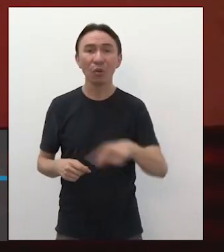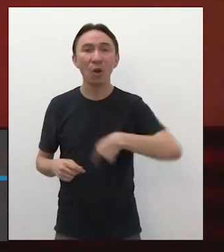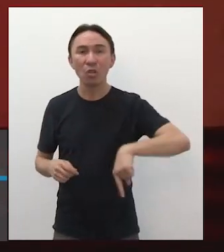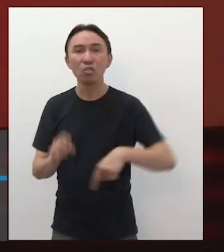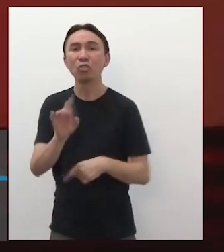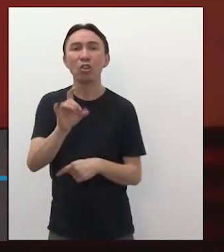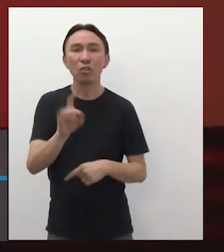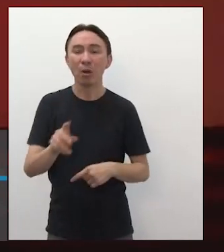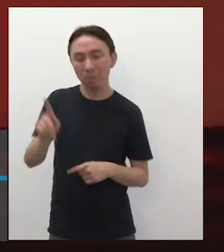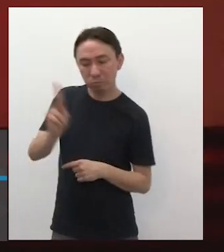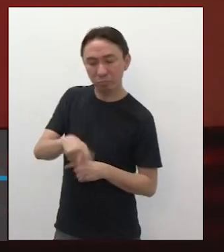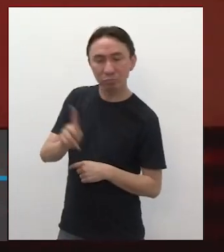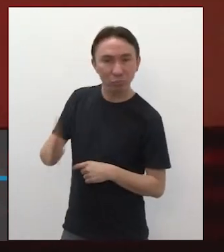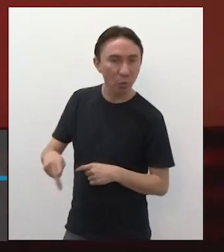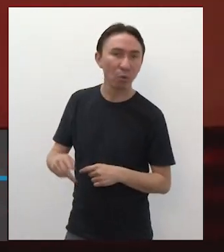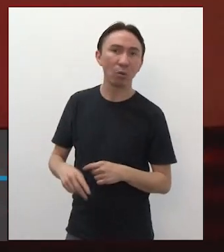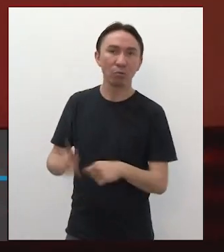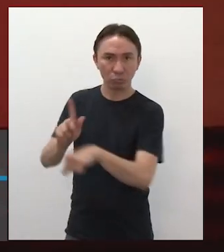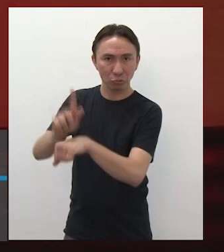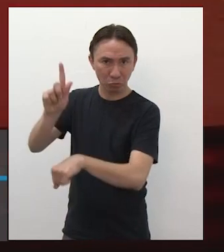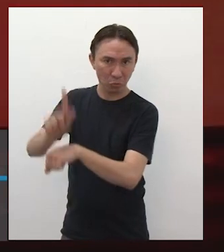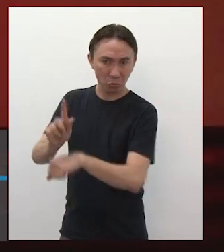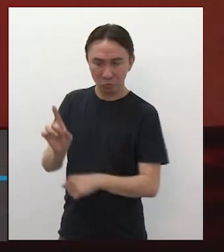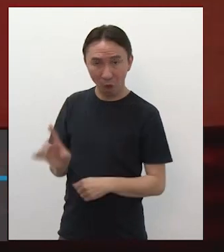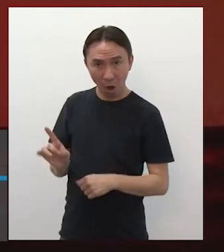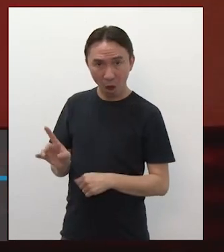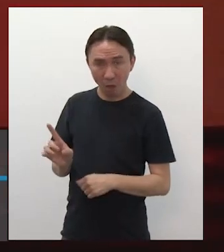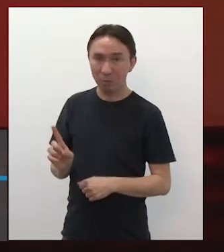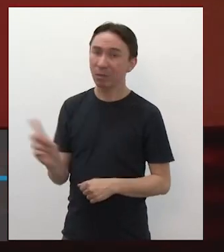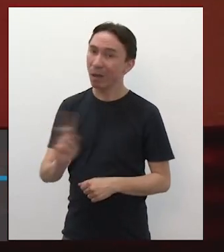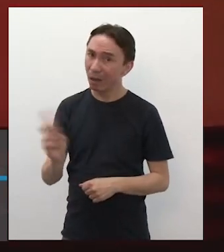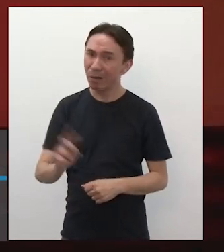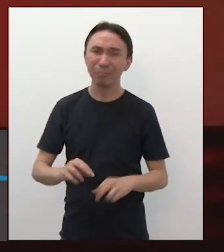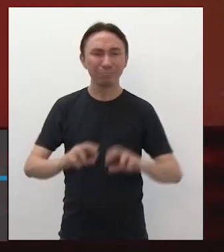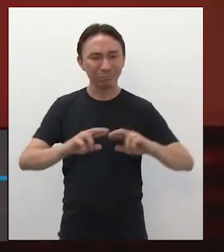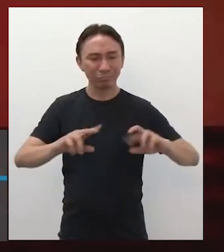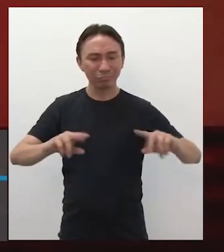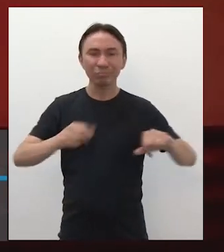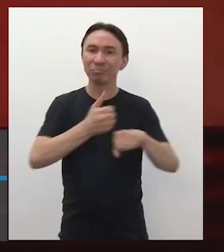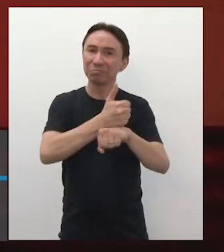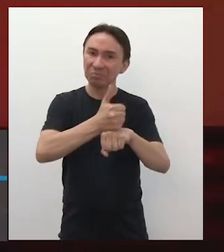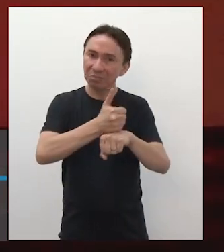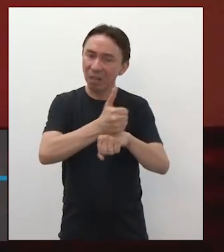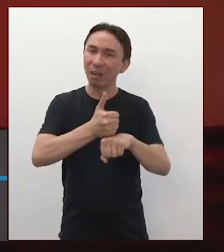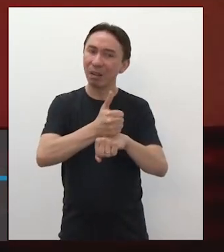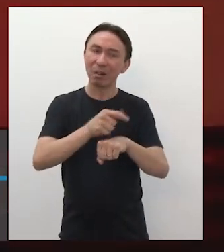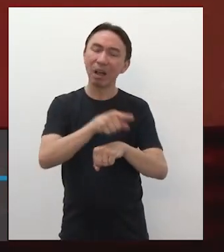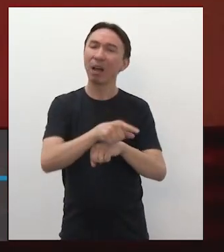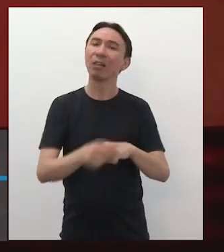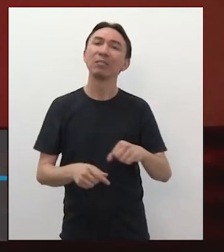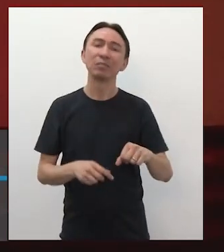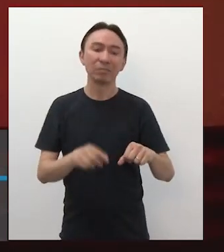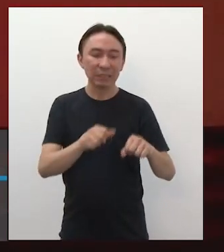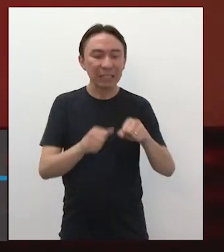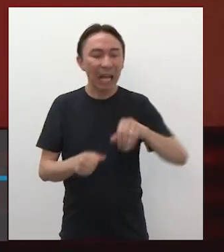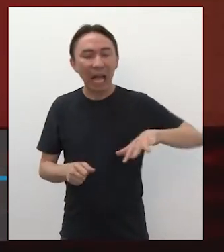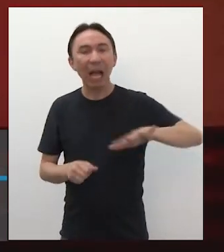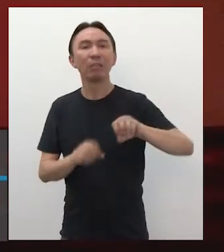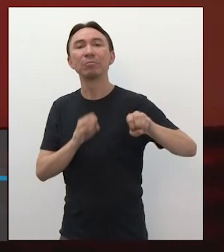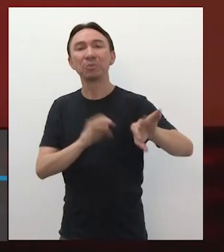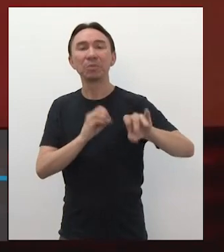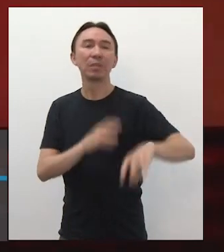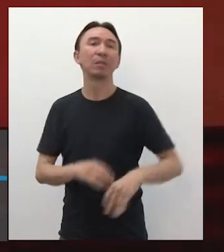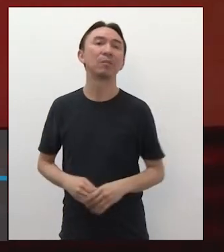gestor, mas para os profissionais da educação que atuam lá na escola. O pessoal da